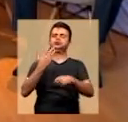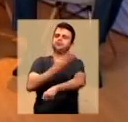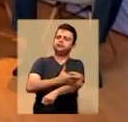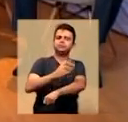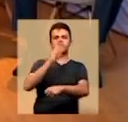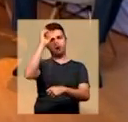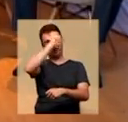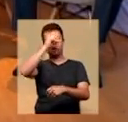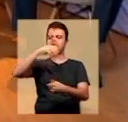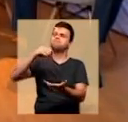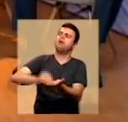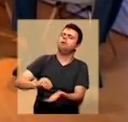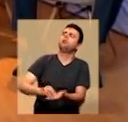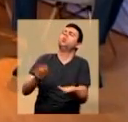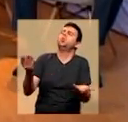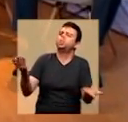curso?